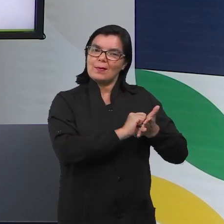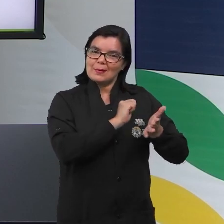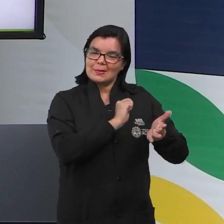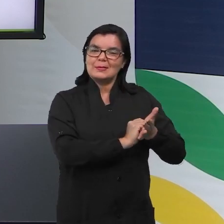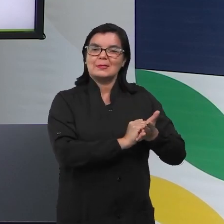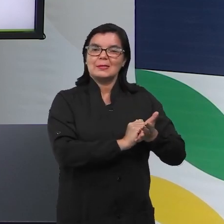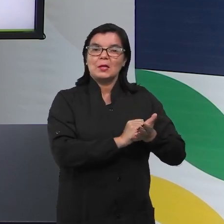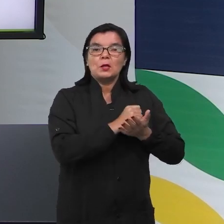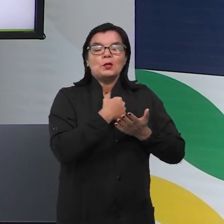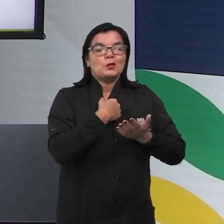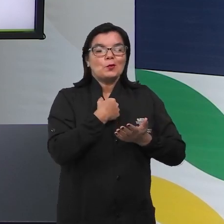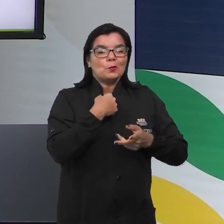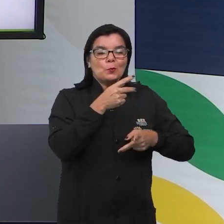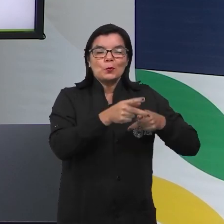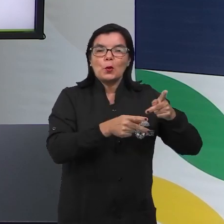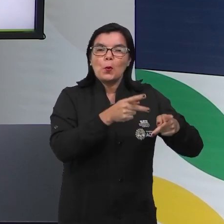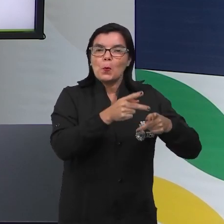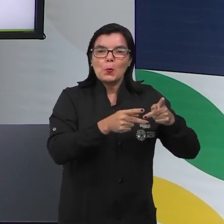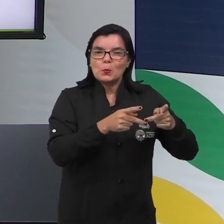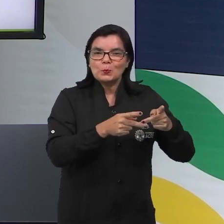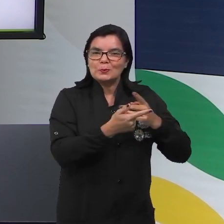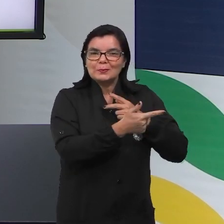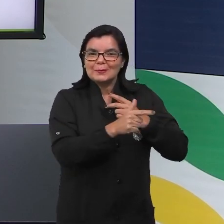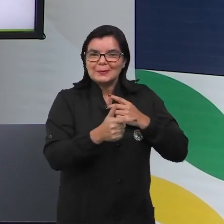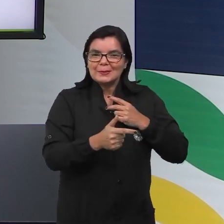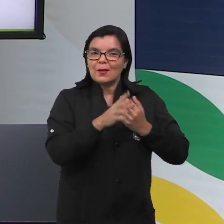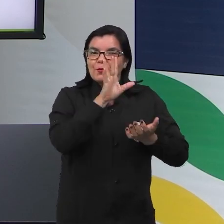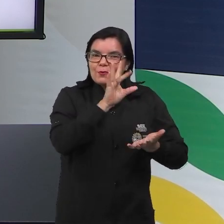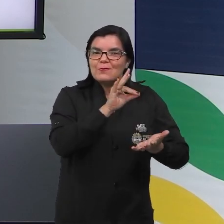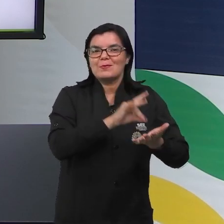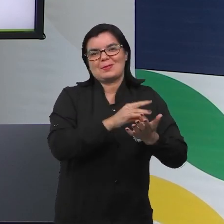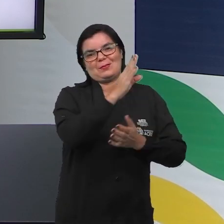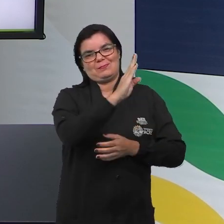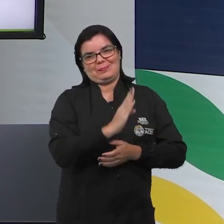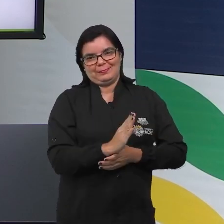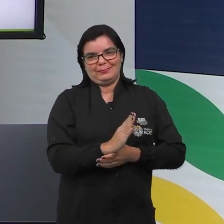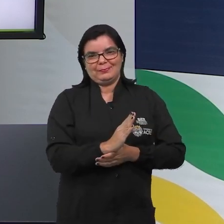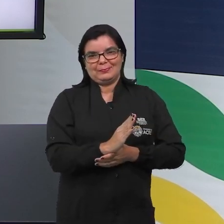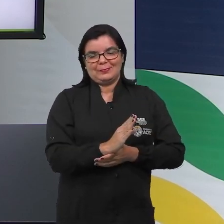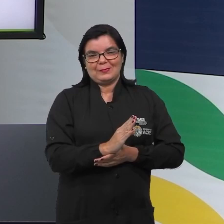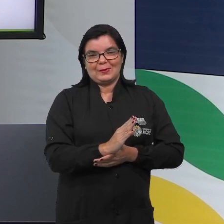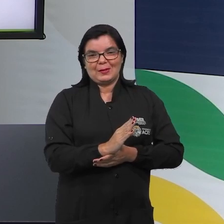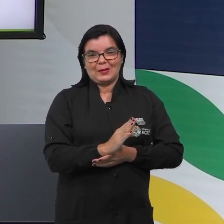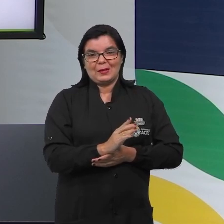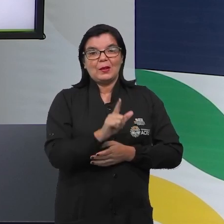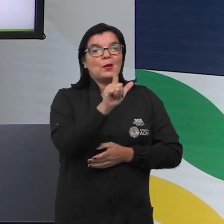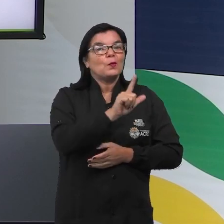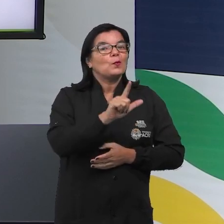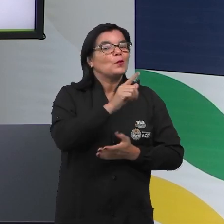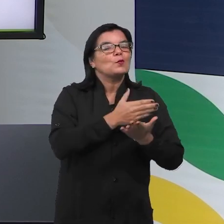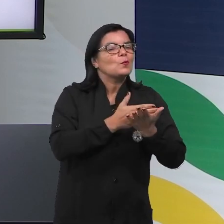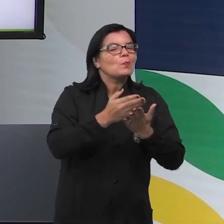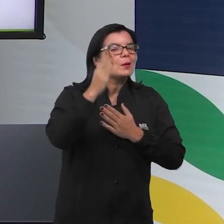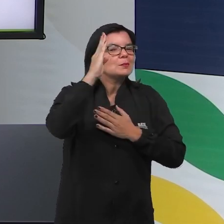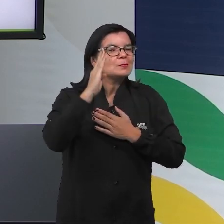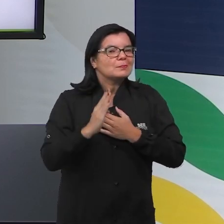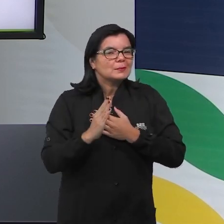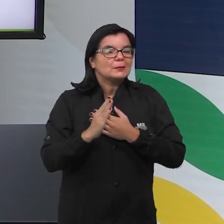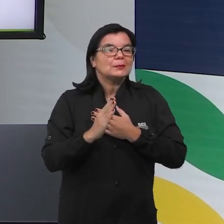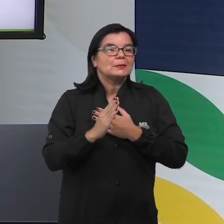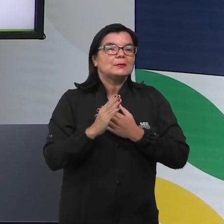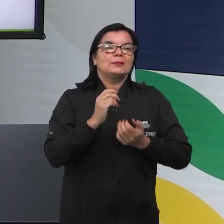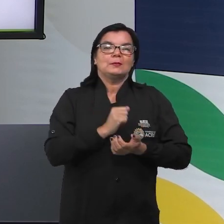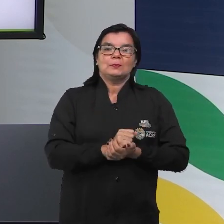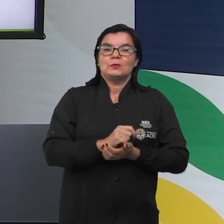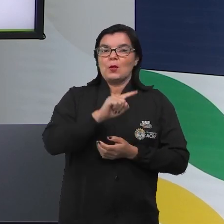eu não tenho um público leitor brasileiro de fato consolidado. Quando é que a literatura começa no Brasil? Começa